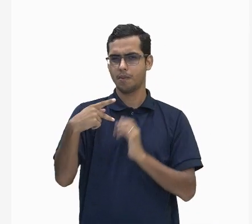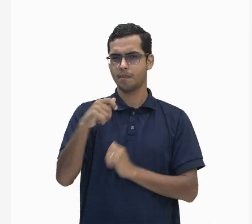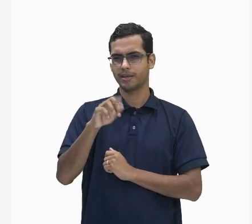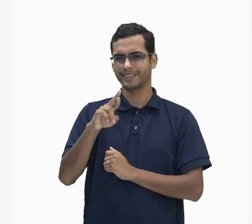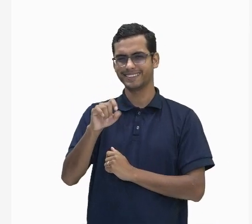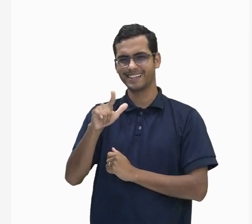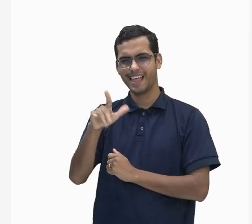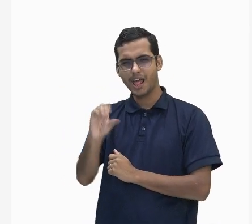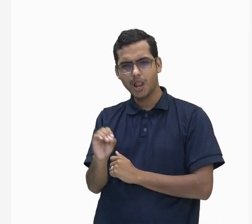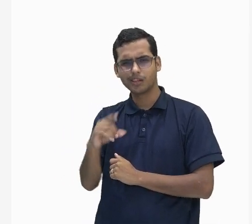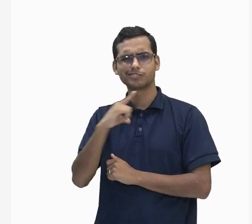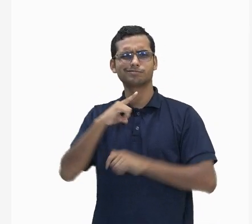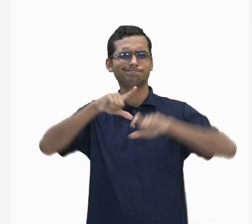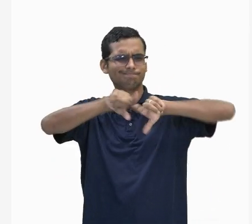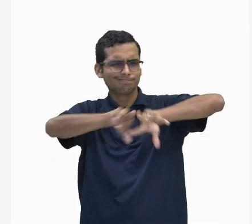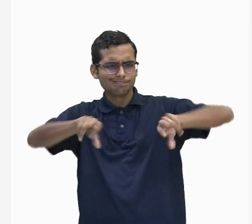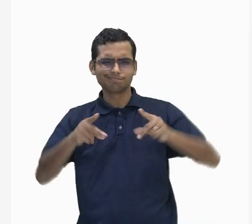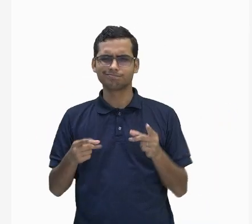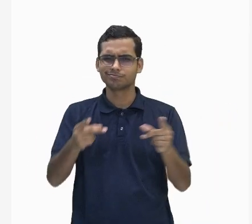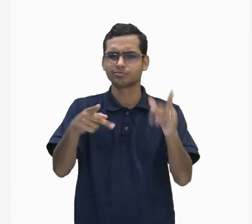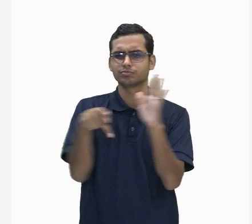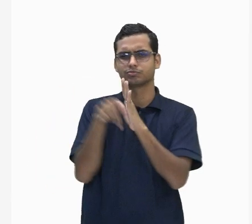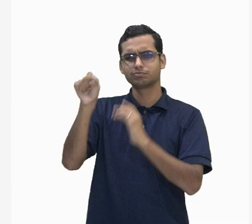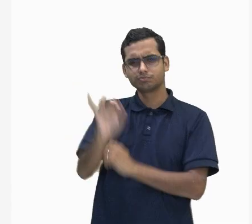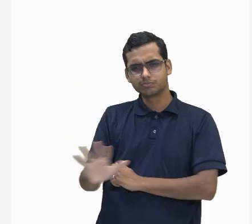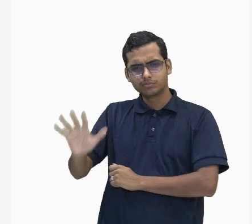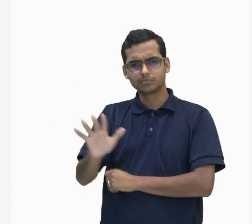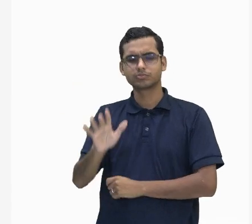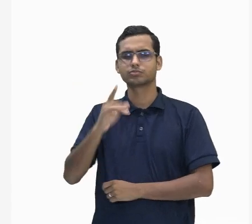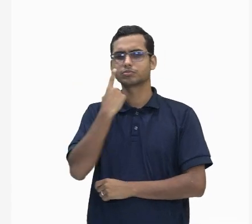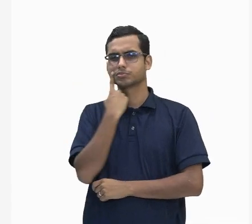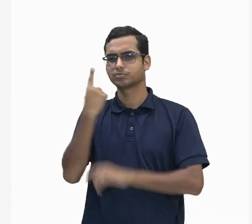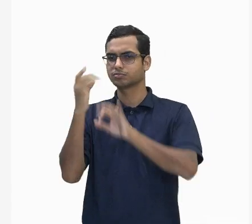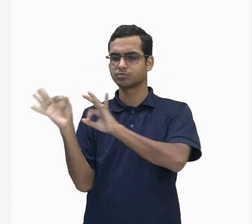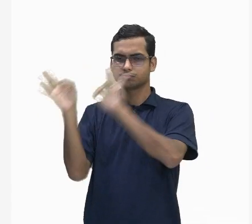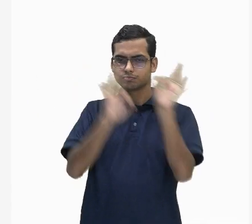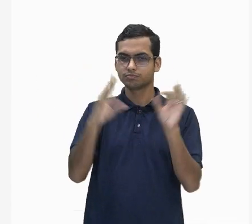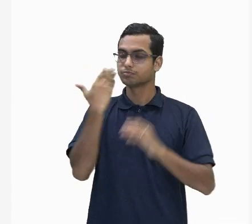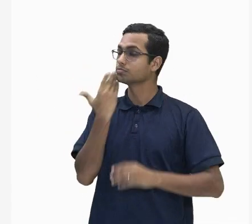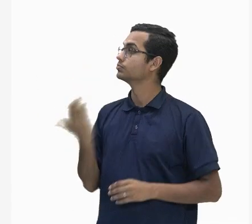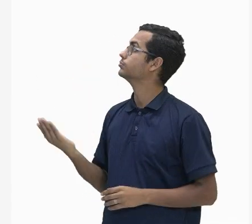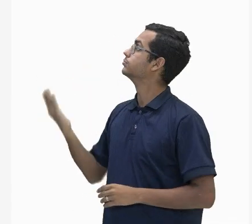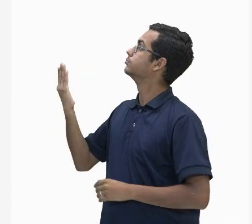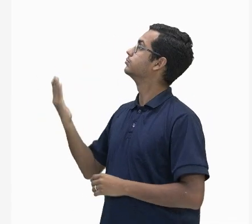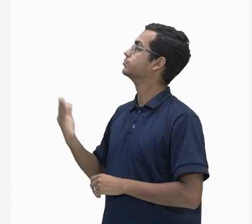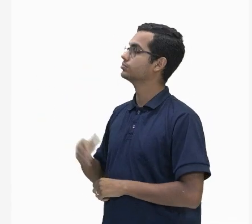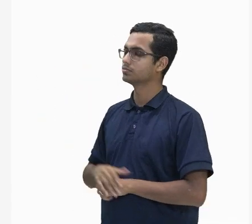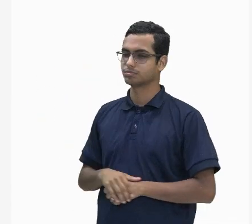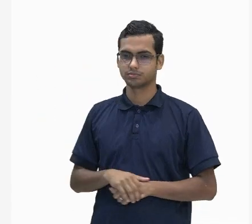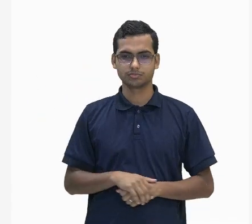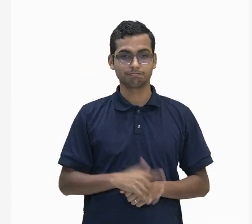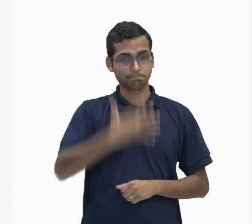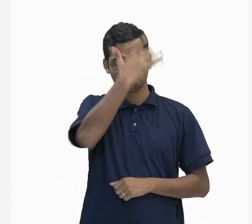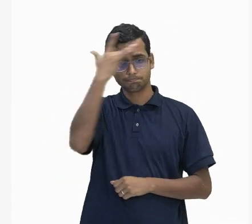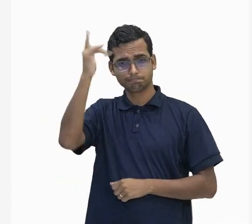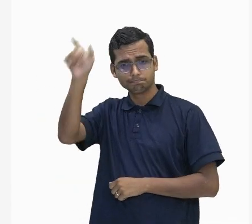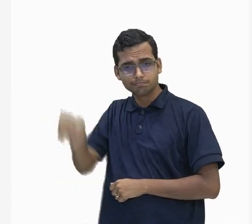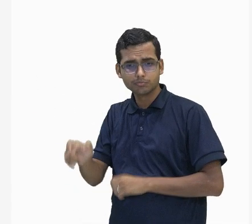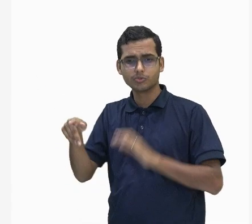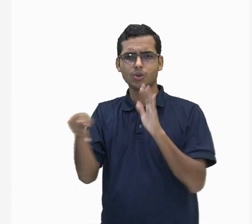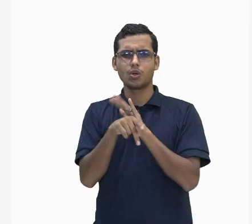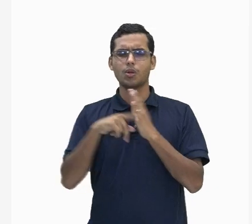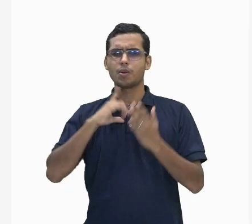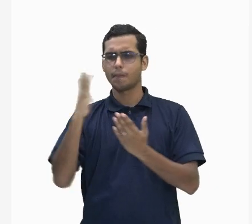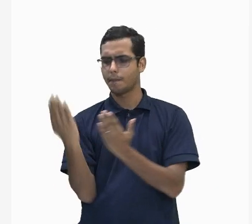de infinitas imagens, como a gente vê aí na imagem que está aparecendo aí na tela. Olha só, a pessoa na frente de